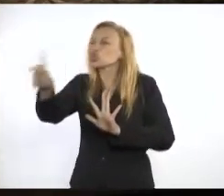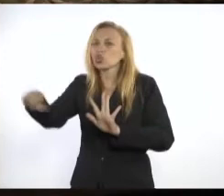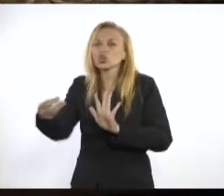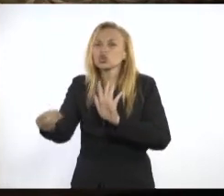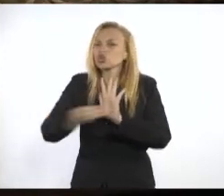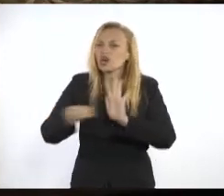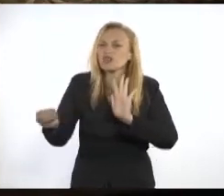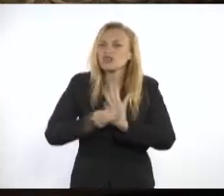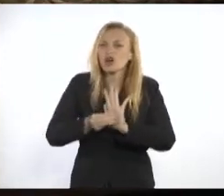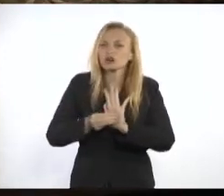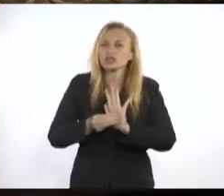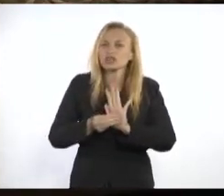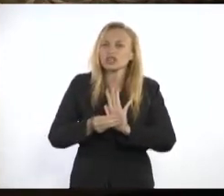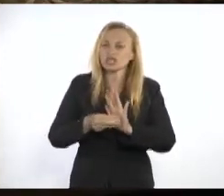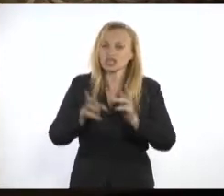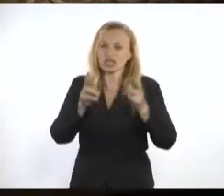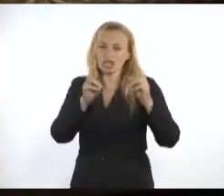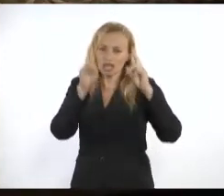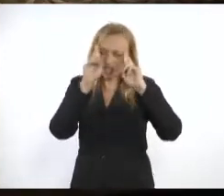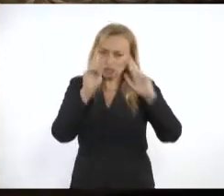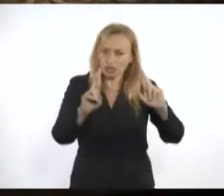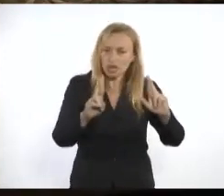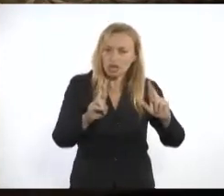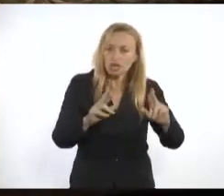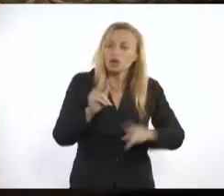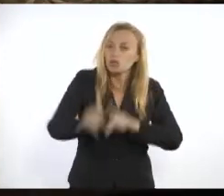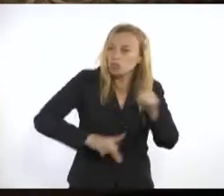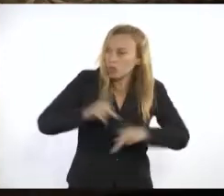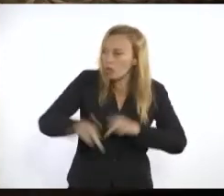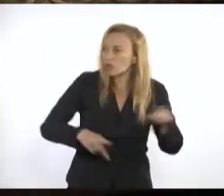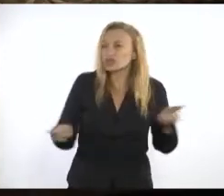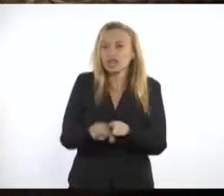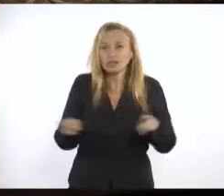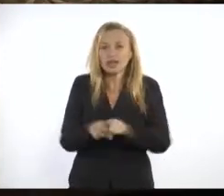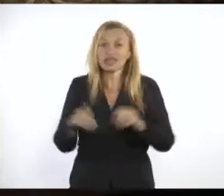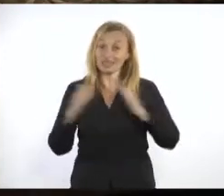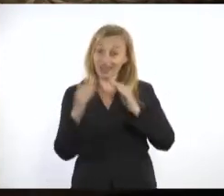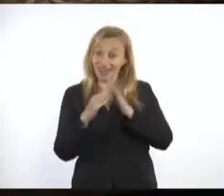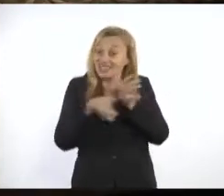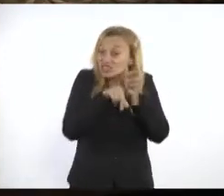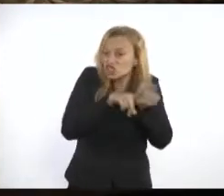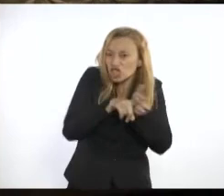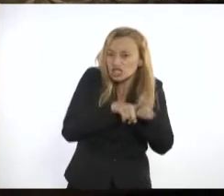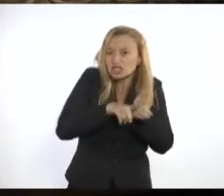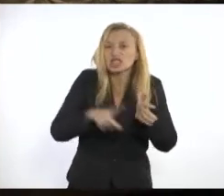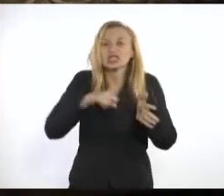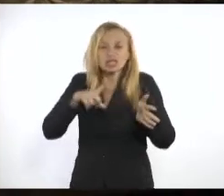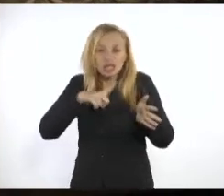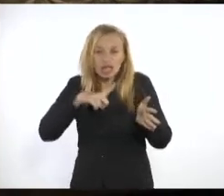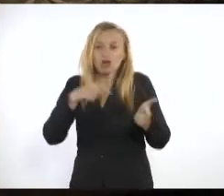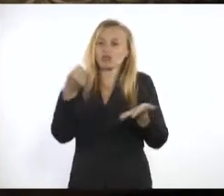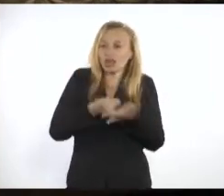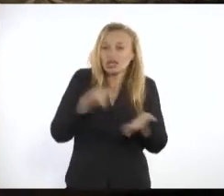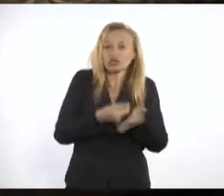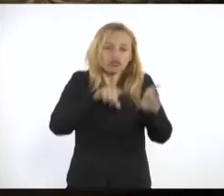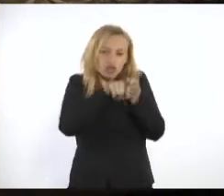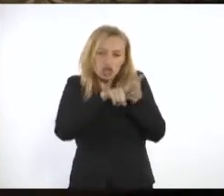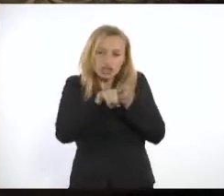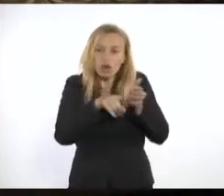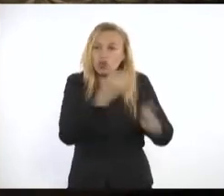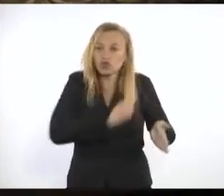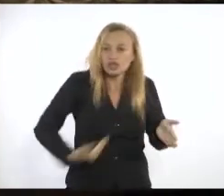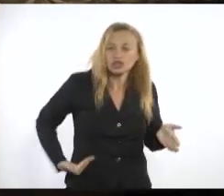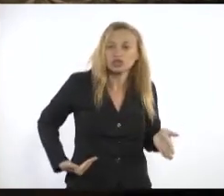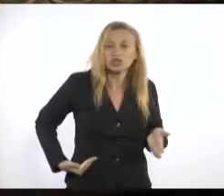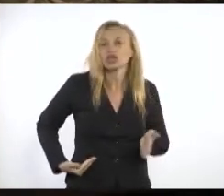prestar contas para a população e para essa casa que o fiscaliza, que tem a obrigação de fiscalizar o governador e